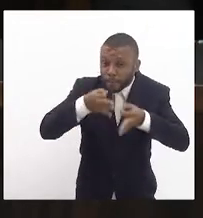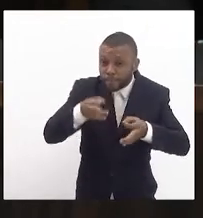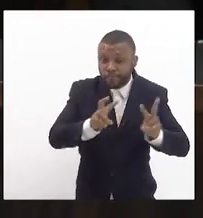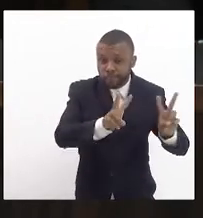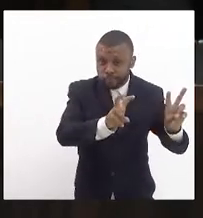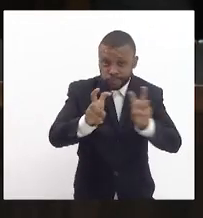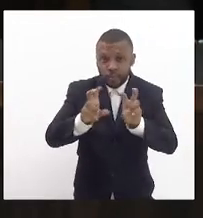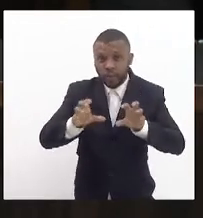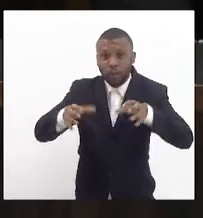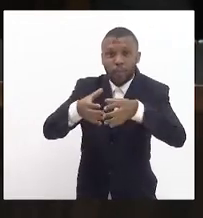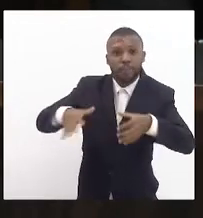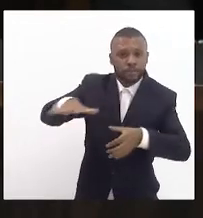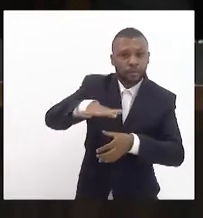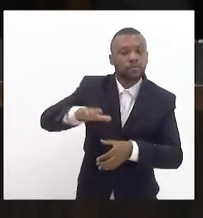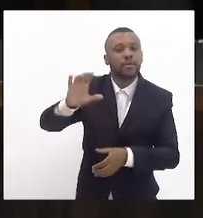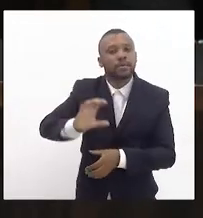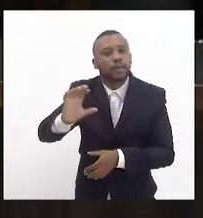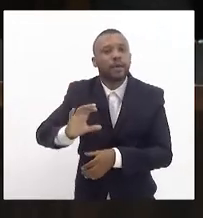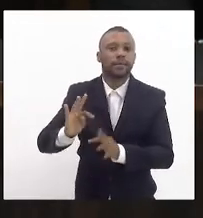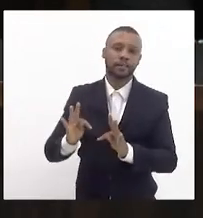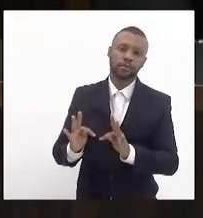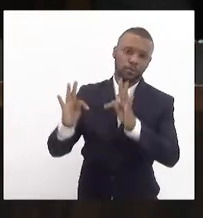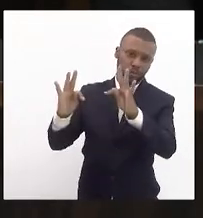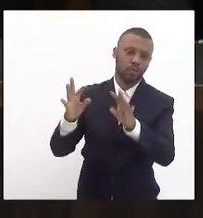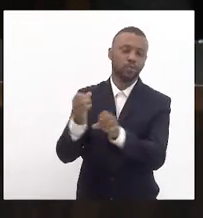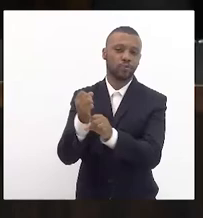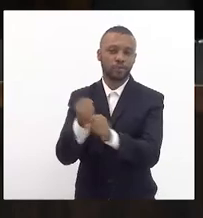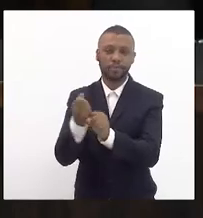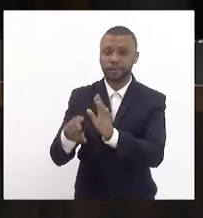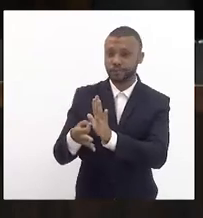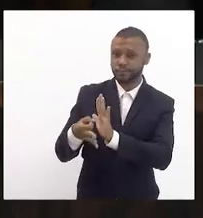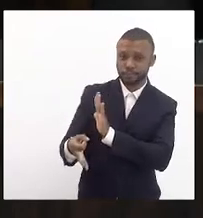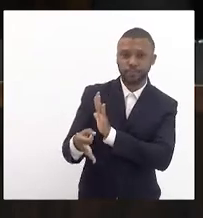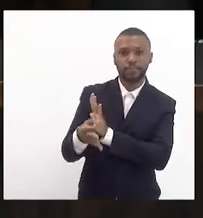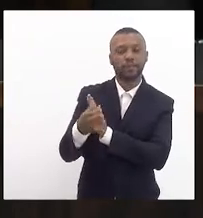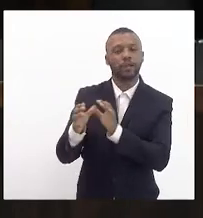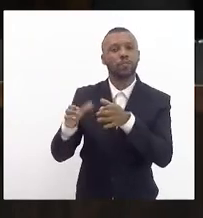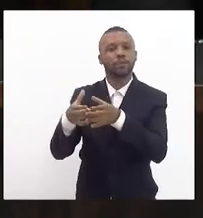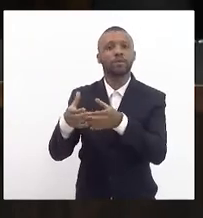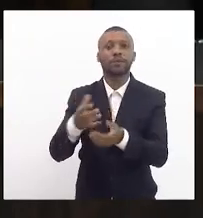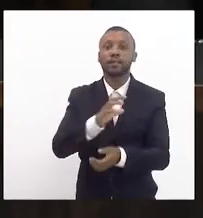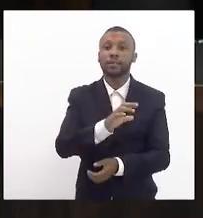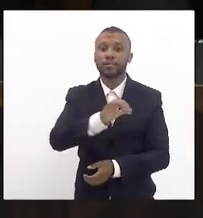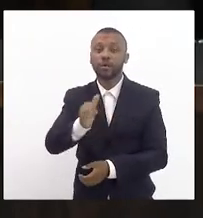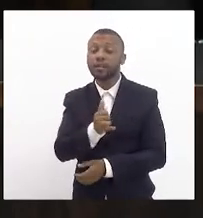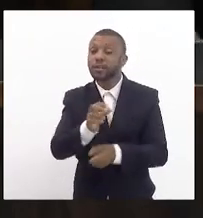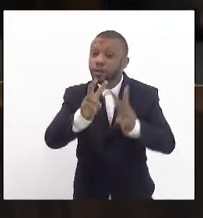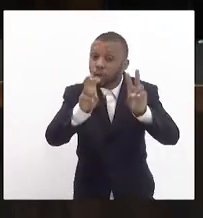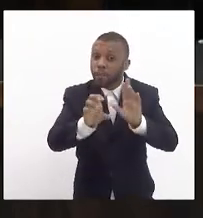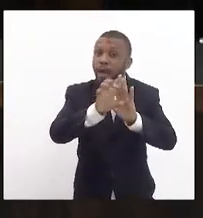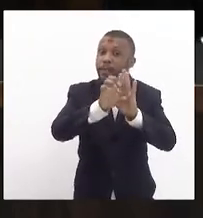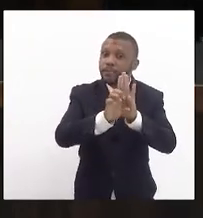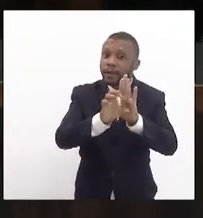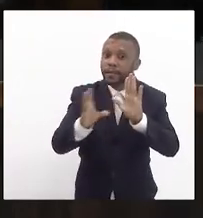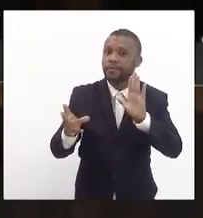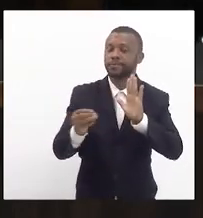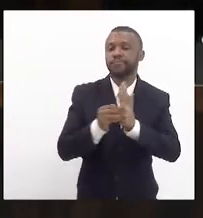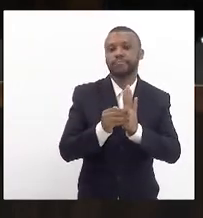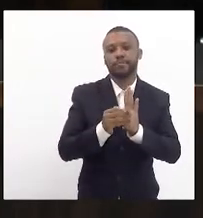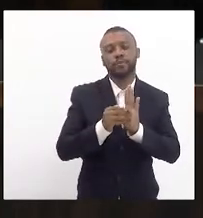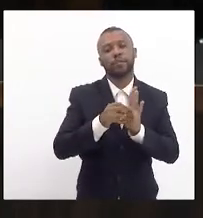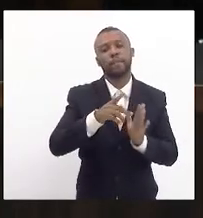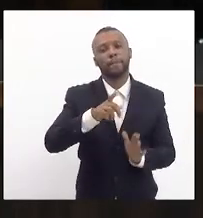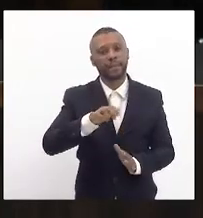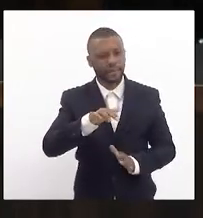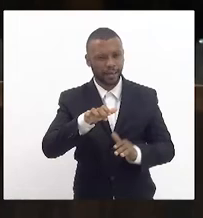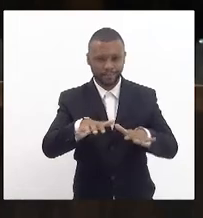Idoso, Ciência, Tecnologia e de Orçamento. Para emitir parecer pela Comissão de Constituição e Justiça sobre as emendas de plenário, deputado